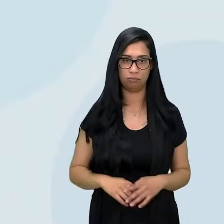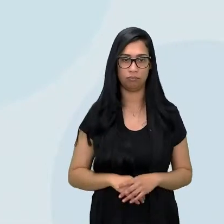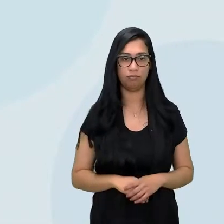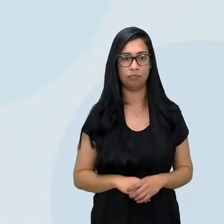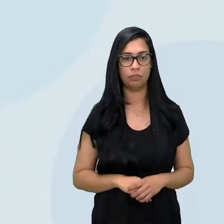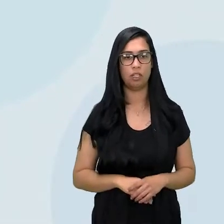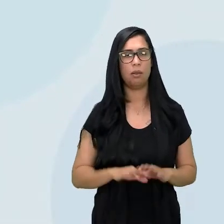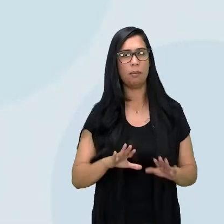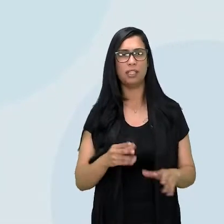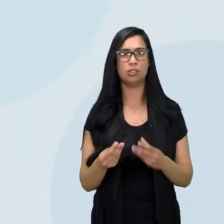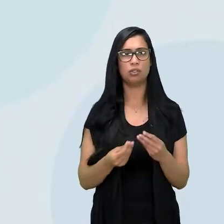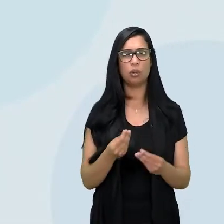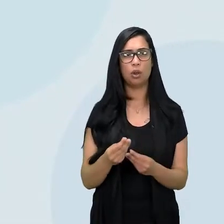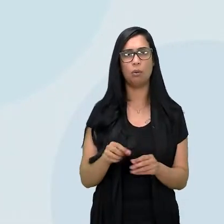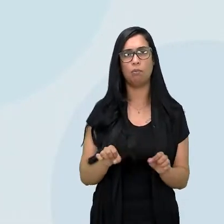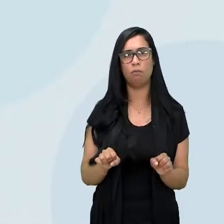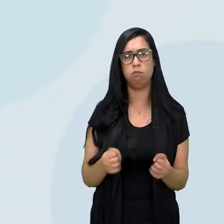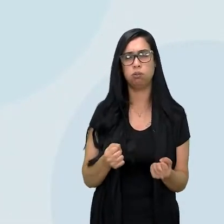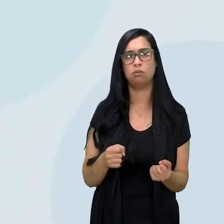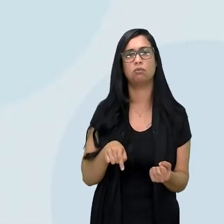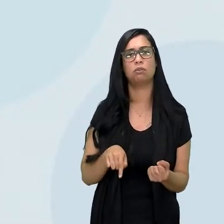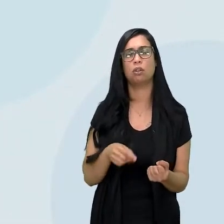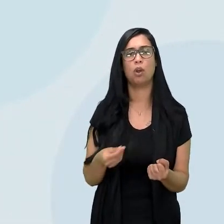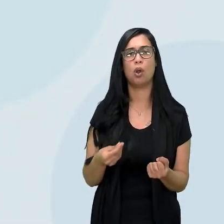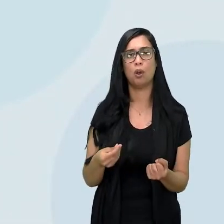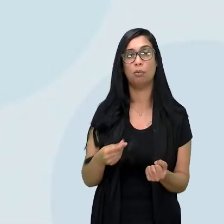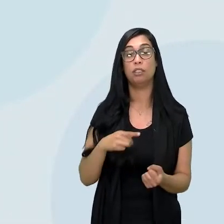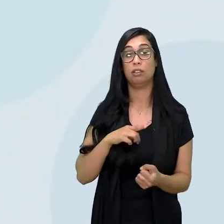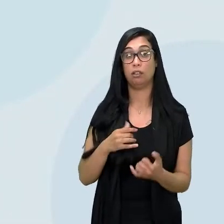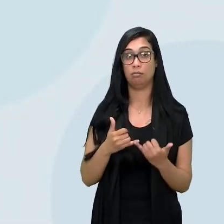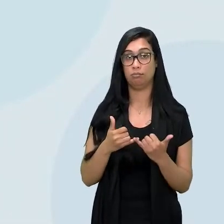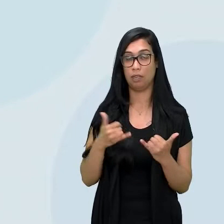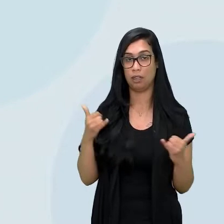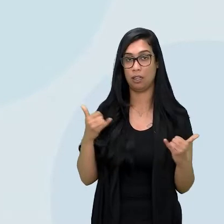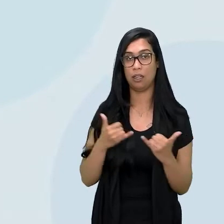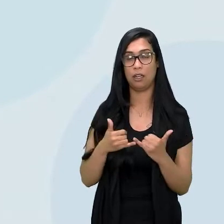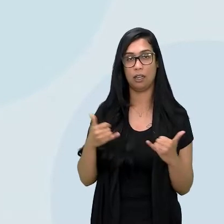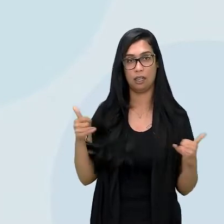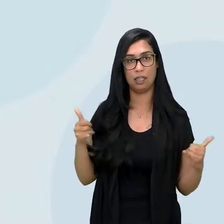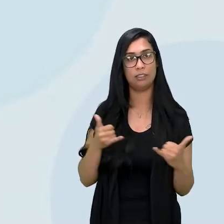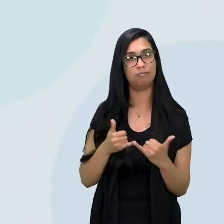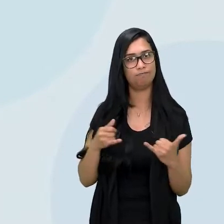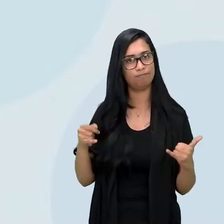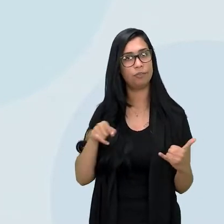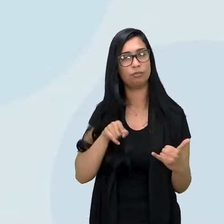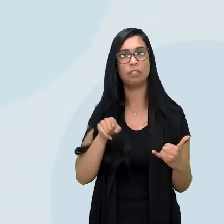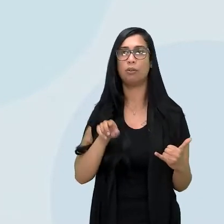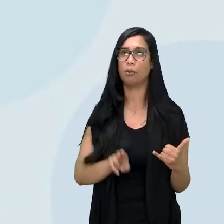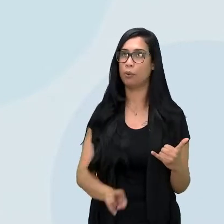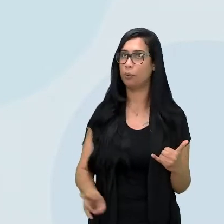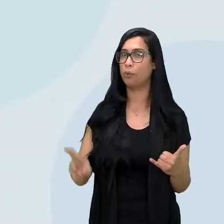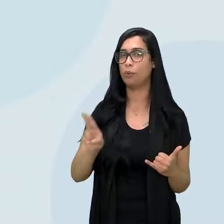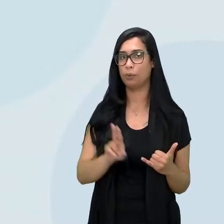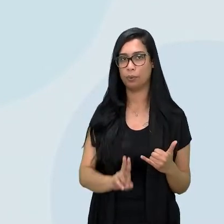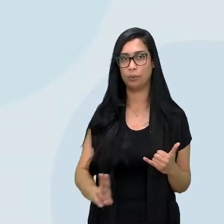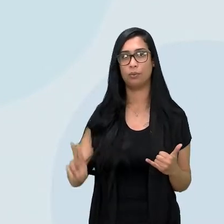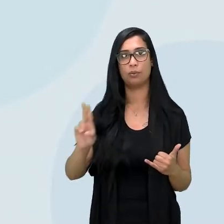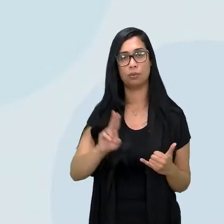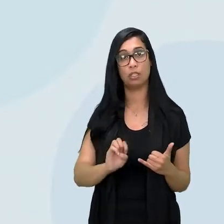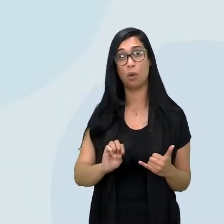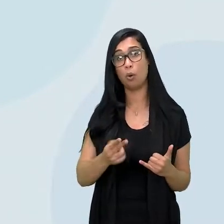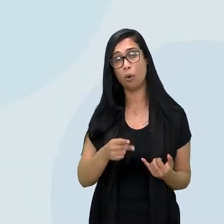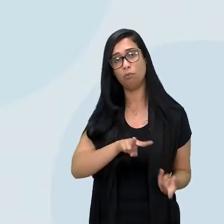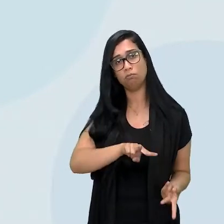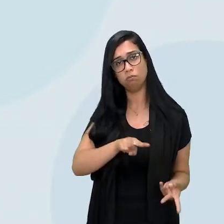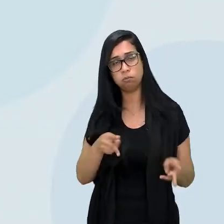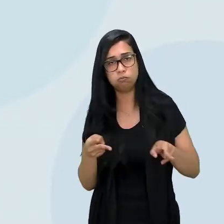a potência é o quanto de energia é consumida, né, é transferida por